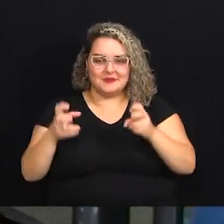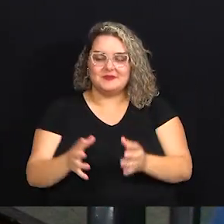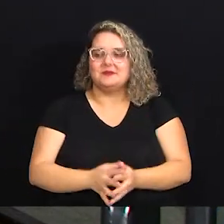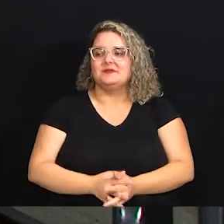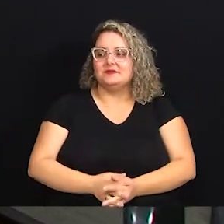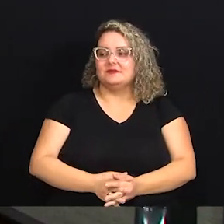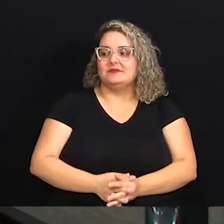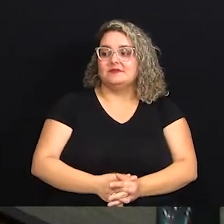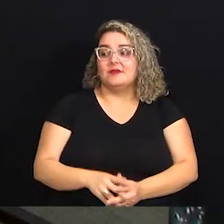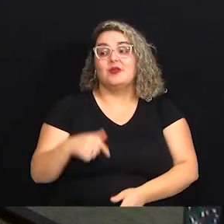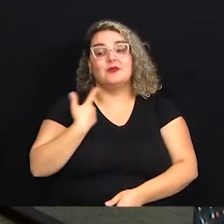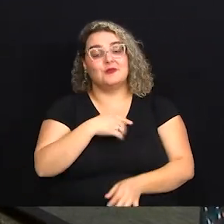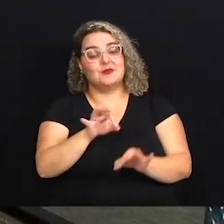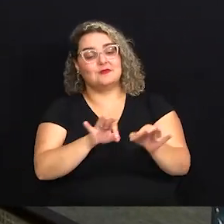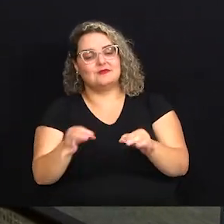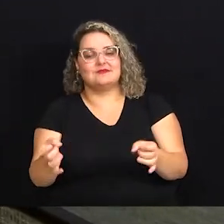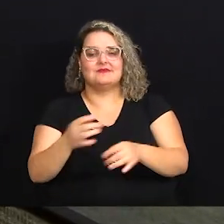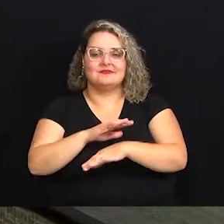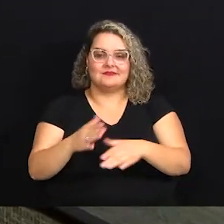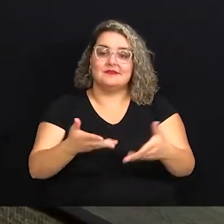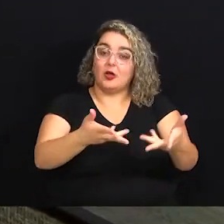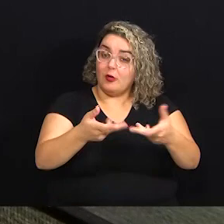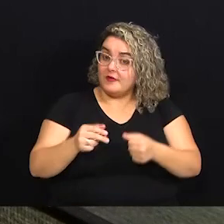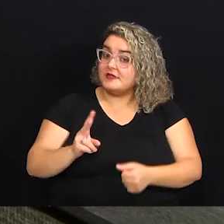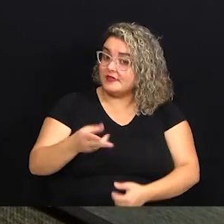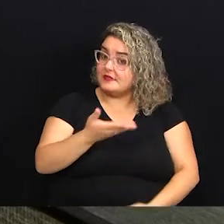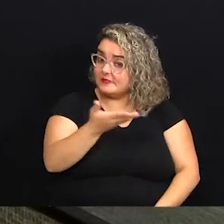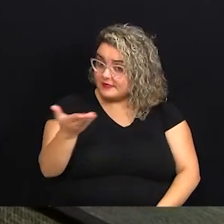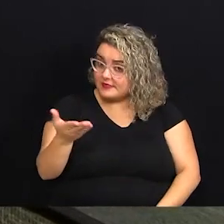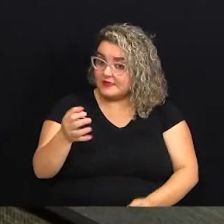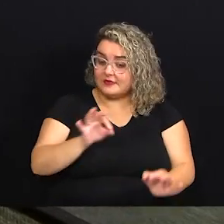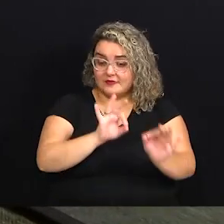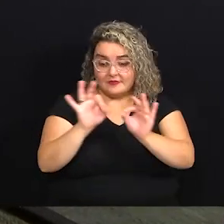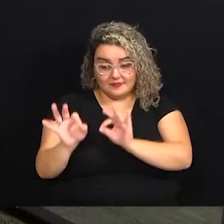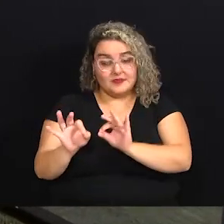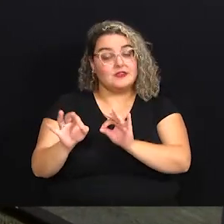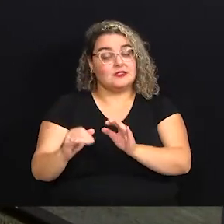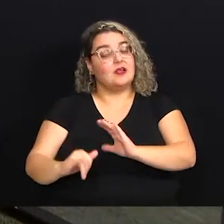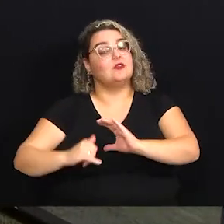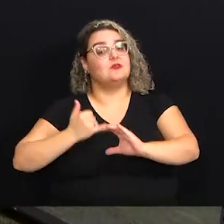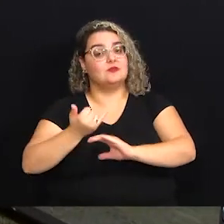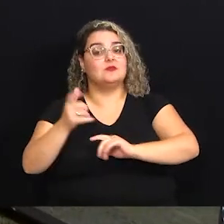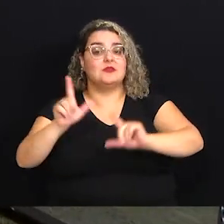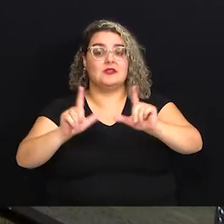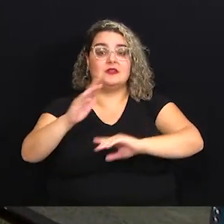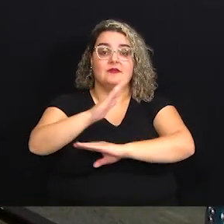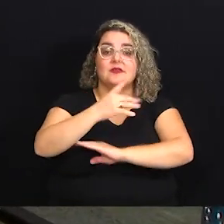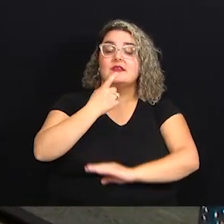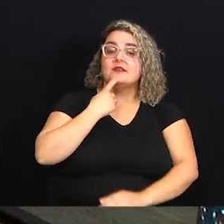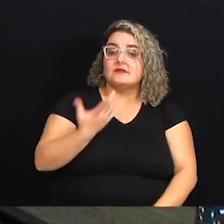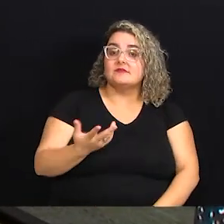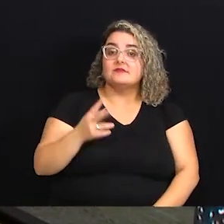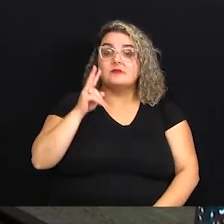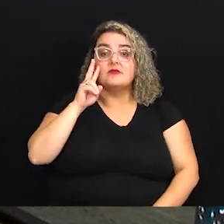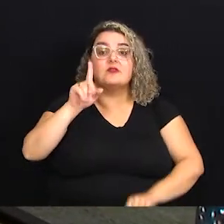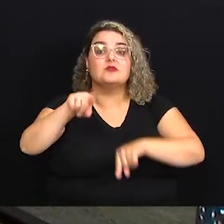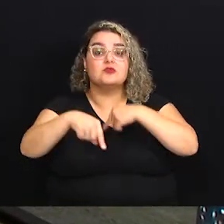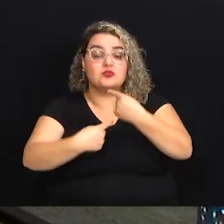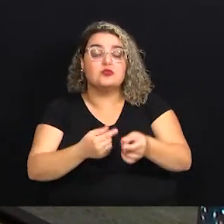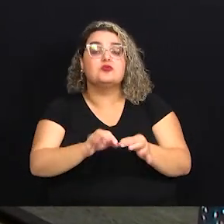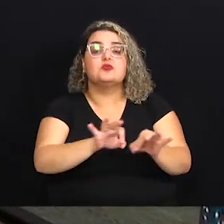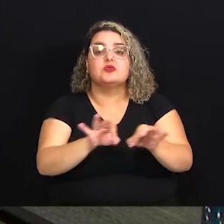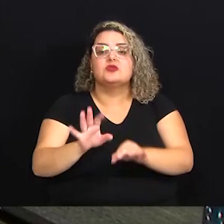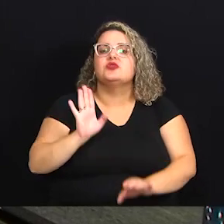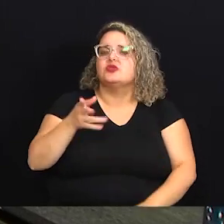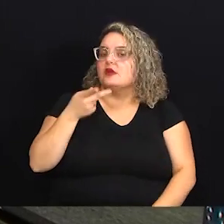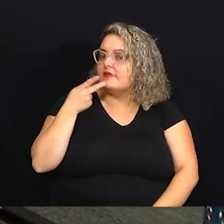falar de outro tema. E o nosso programa encerra aqui. Convido sempre vocês a visitarem o YouTube da TV Câmara Campinas